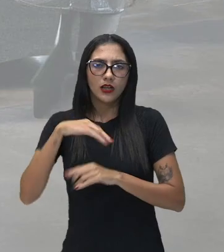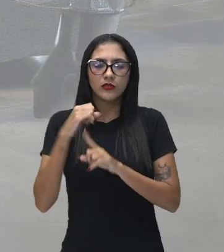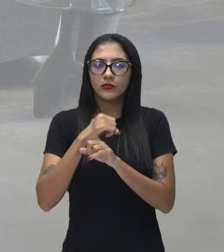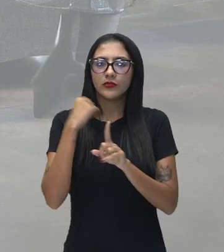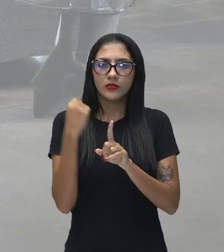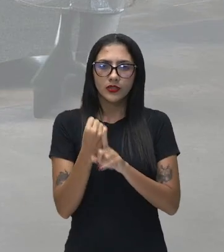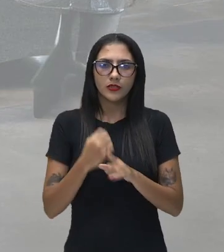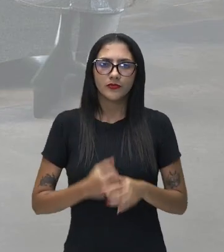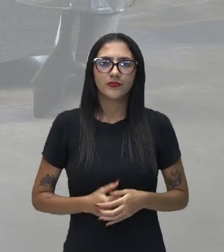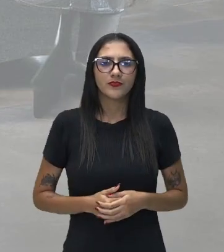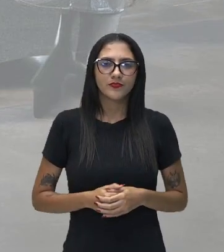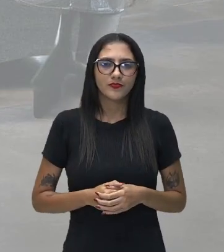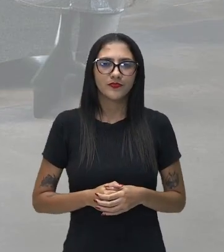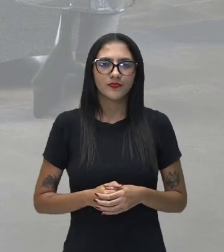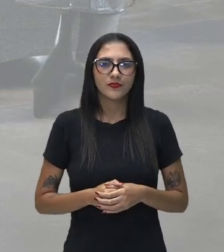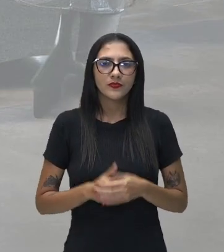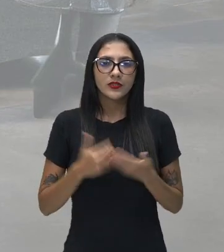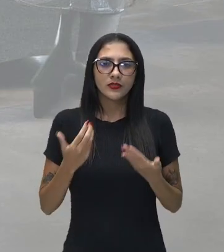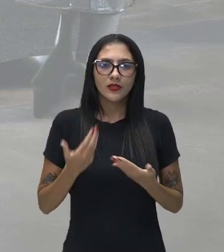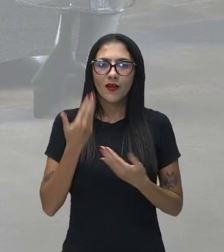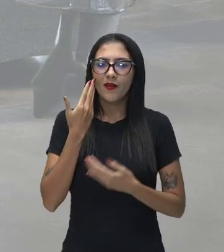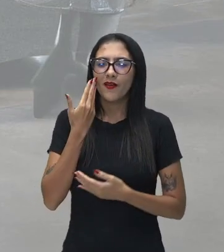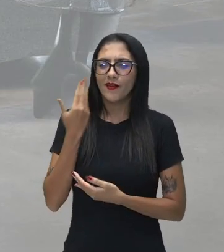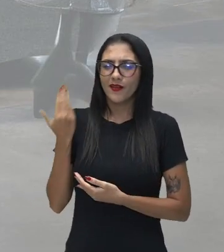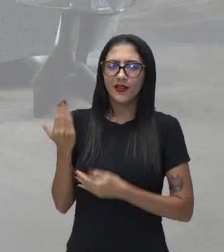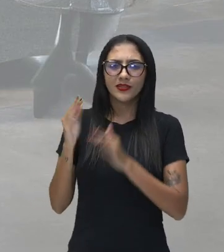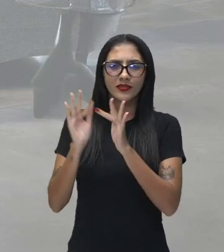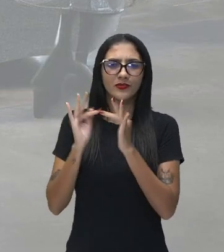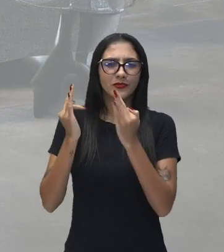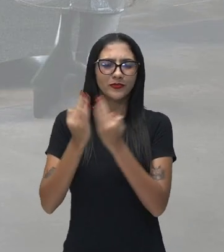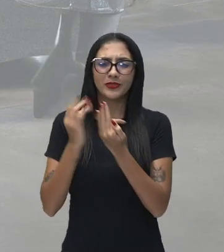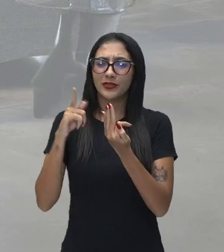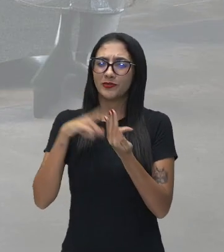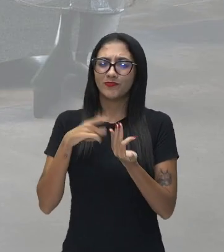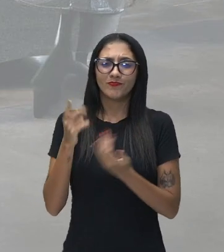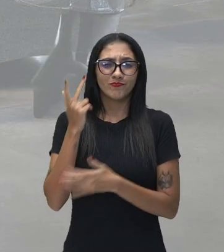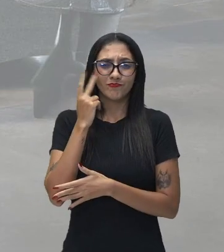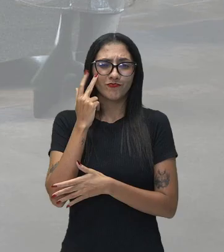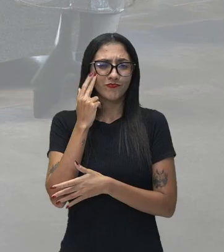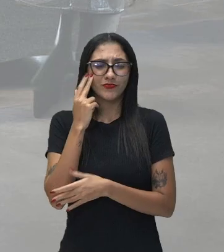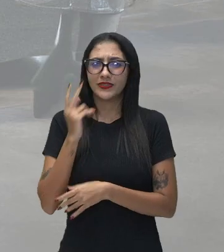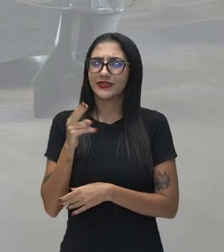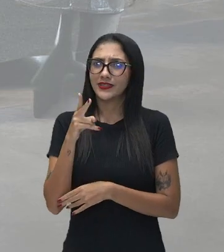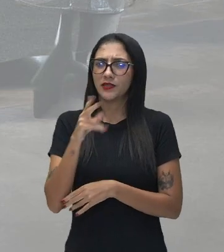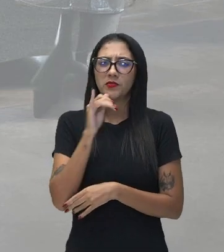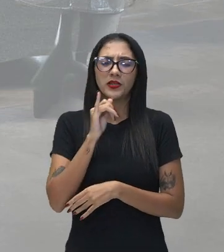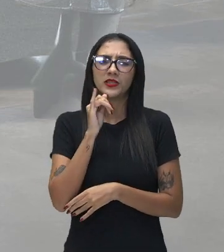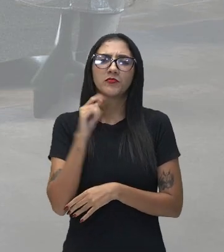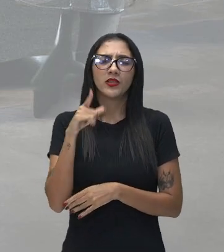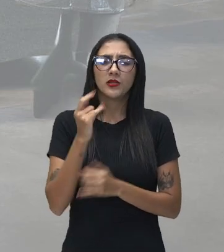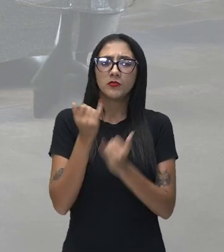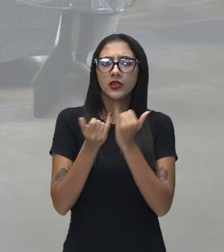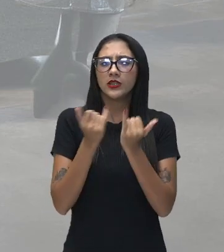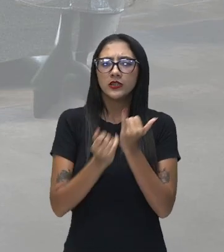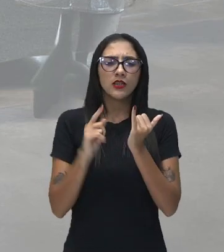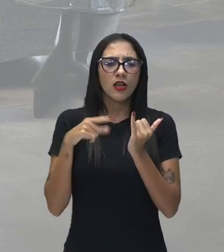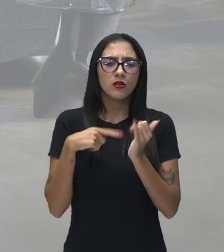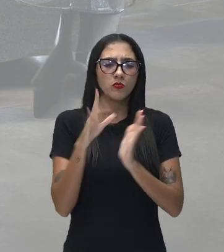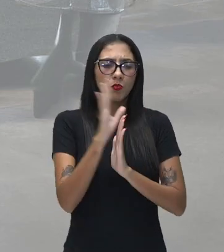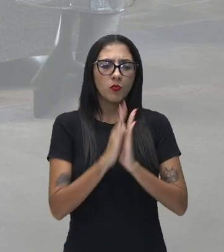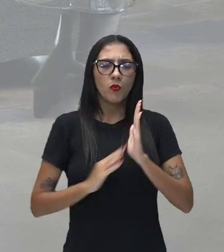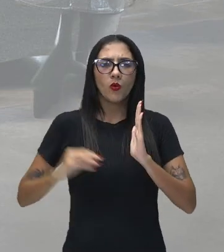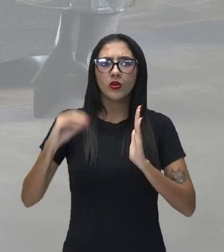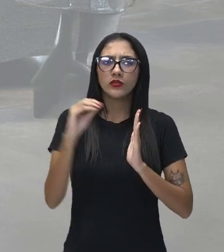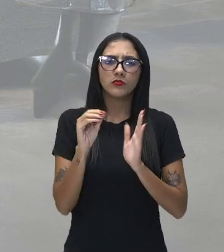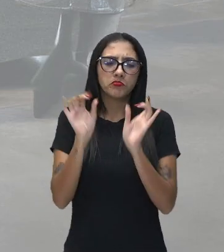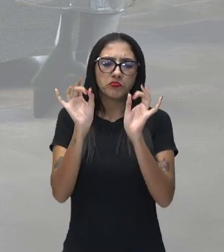essa família de comercial de margarina era muito comum nas propagandas naquele momento dentro dos Estados Unidos, durante o período chamado ali de